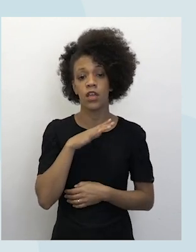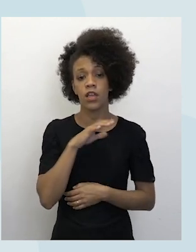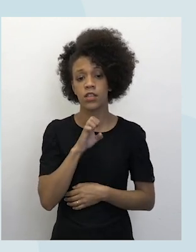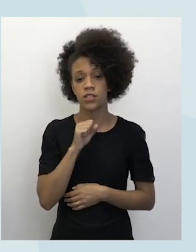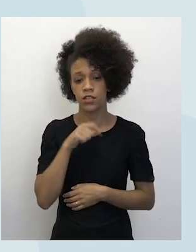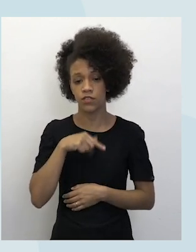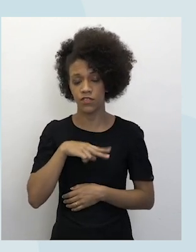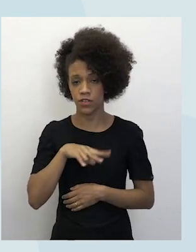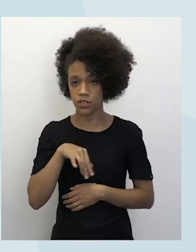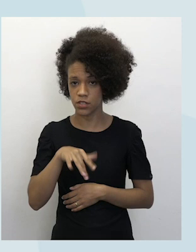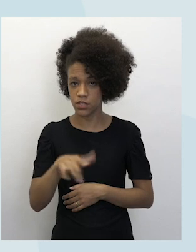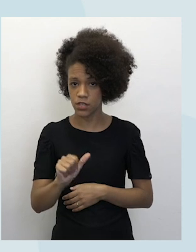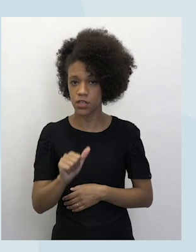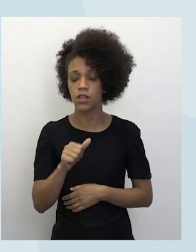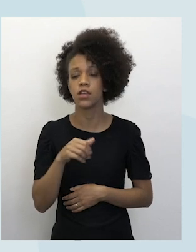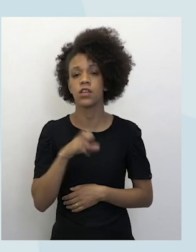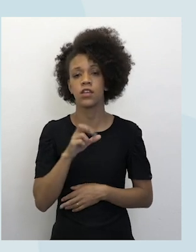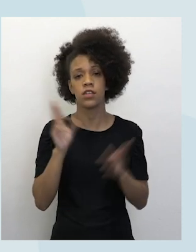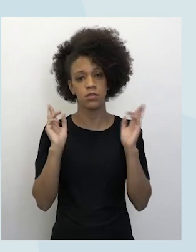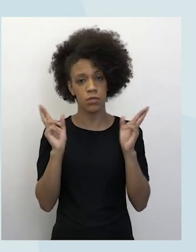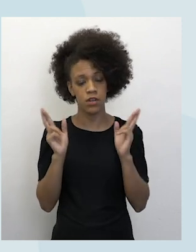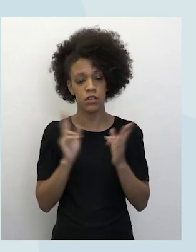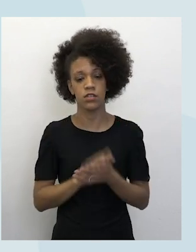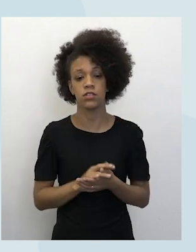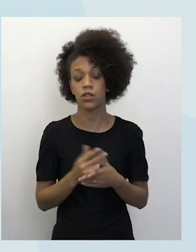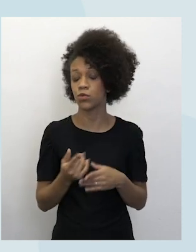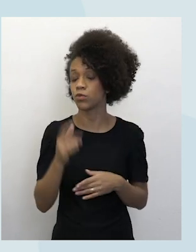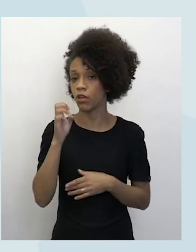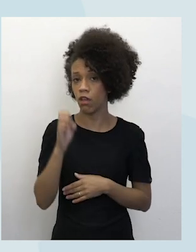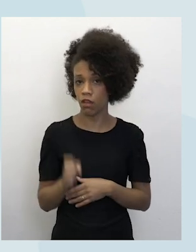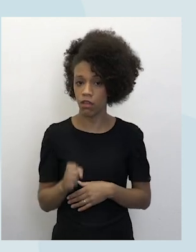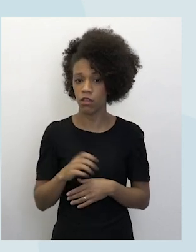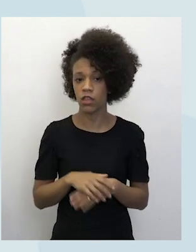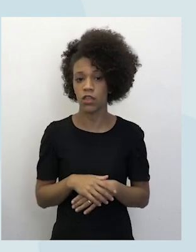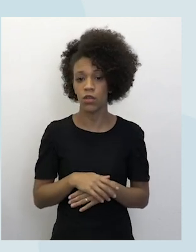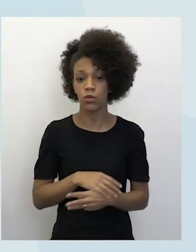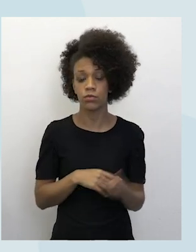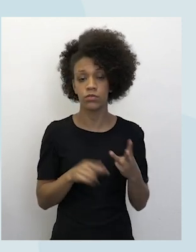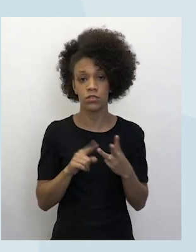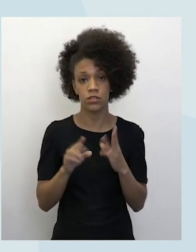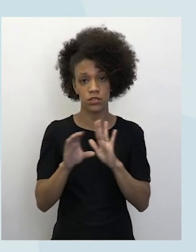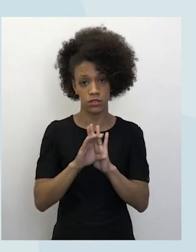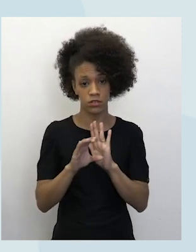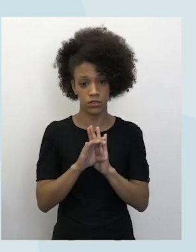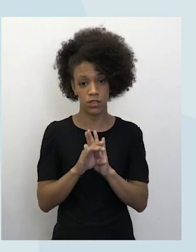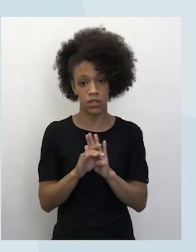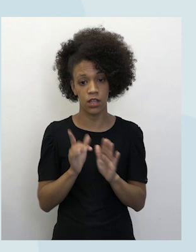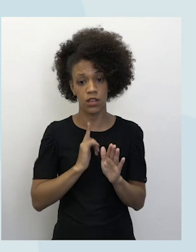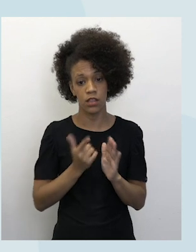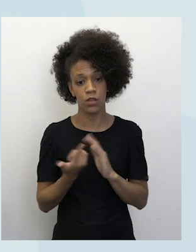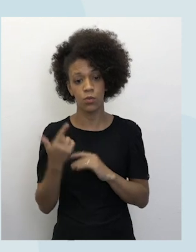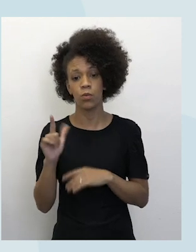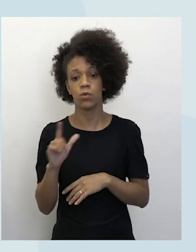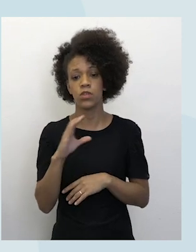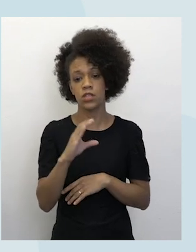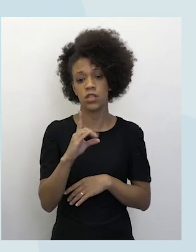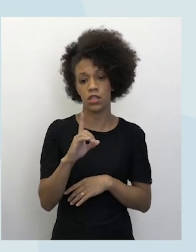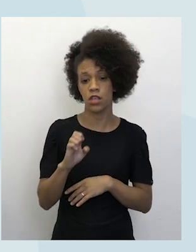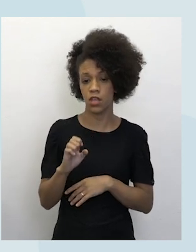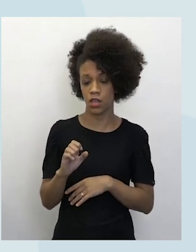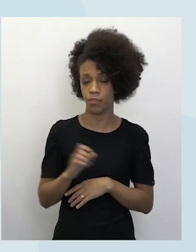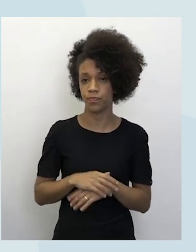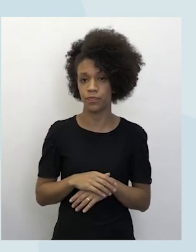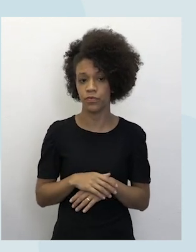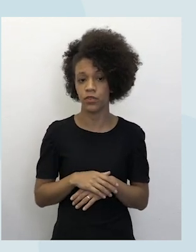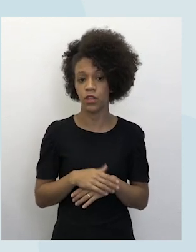vão sair a segurança mudança aí quando chegar na terceira estrofe Você tem uma outra uma outra forma de